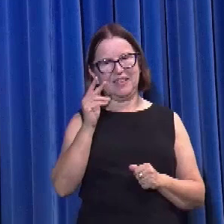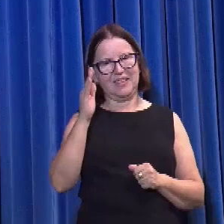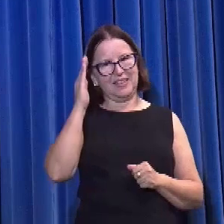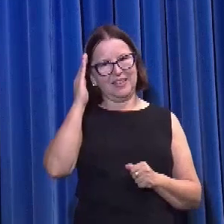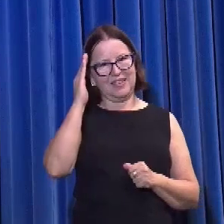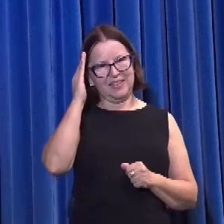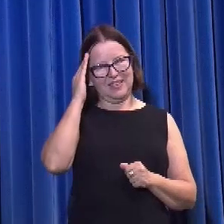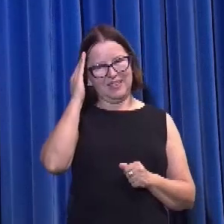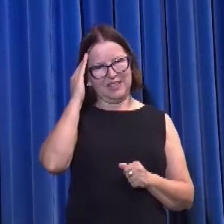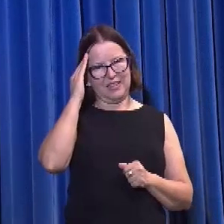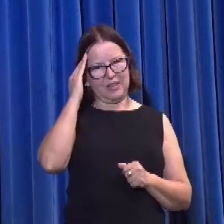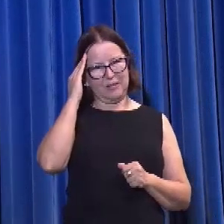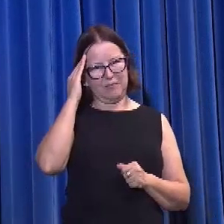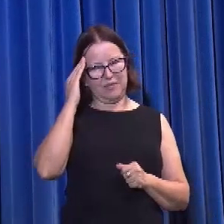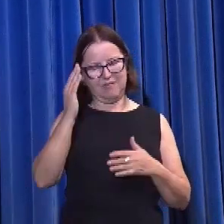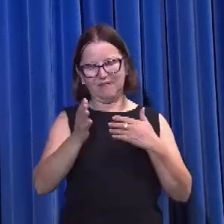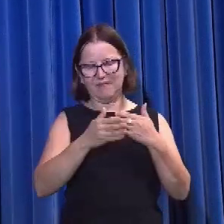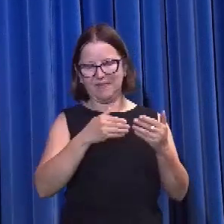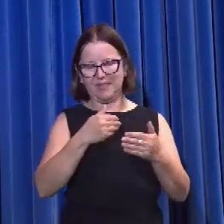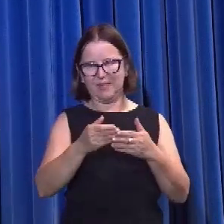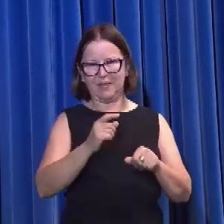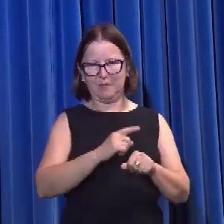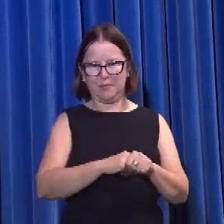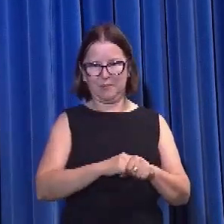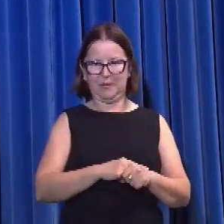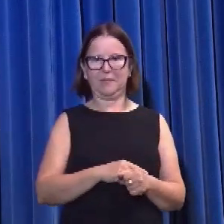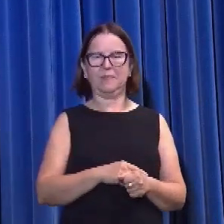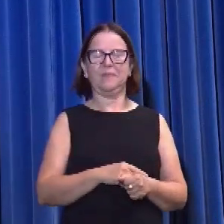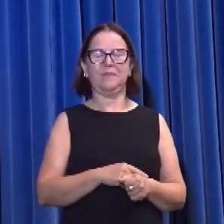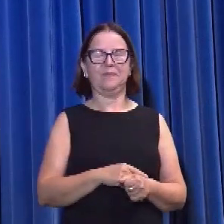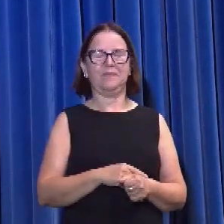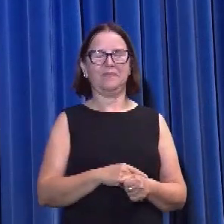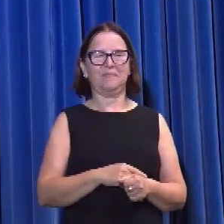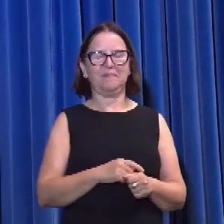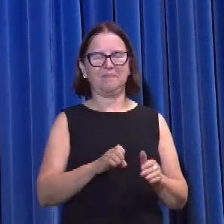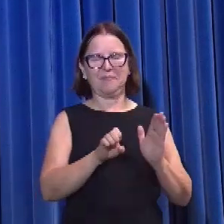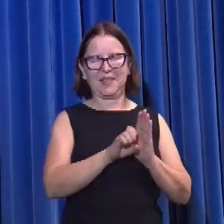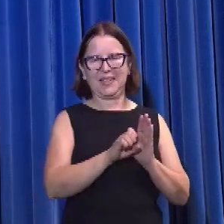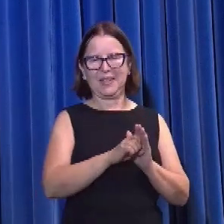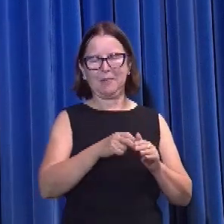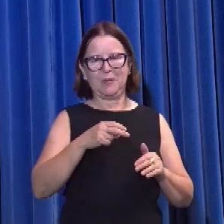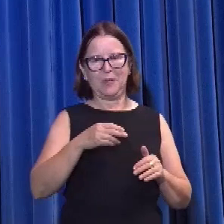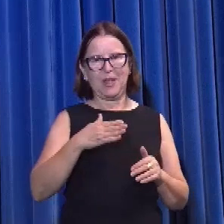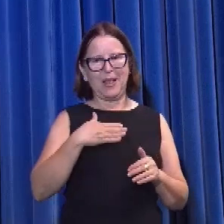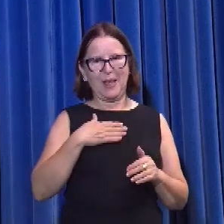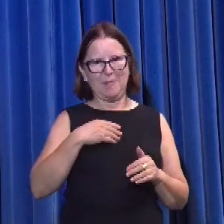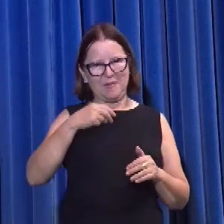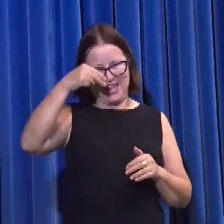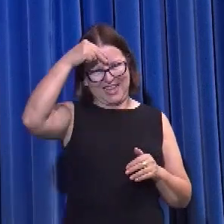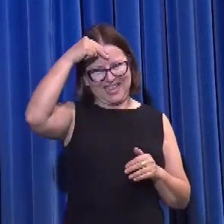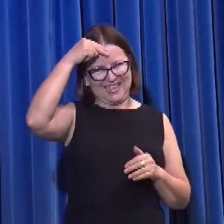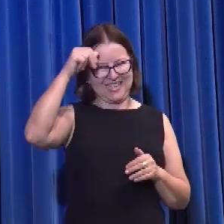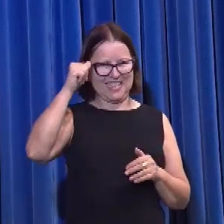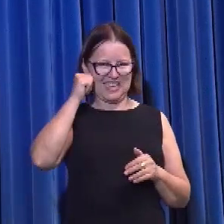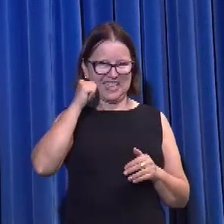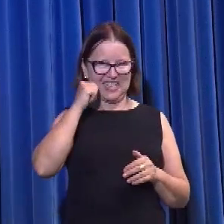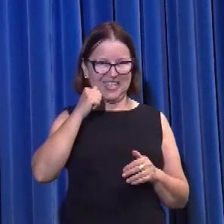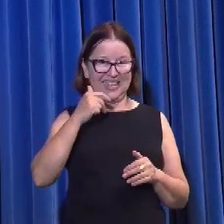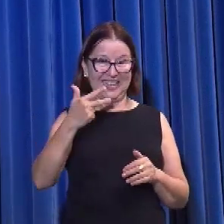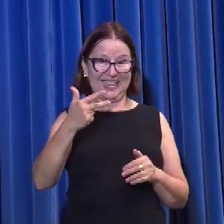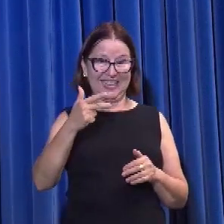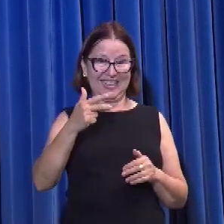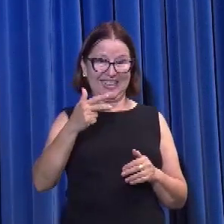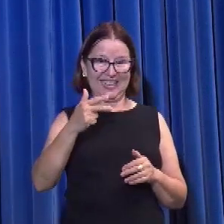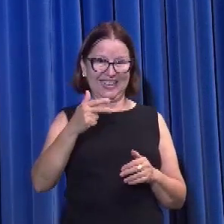são verdadeiras. A minha netinha de 3 anos, eu chego para ela, eu digo